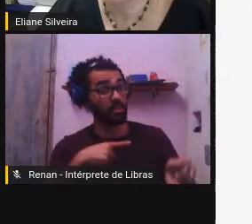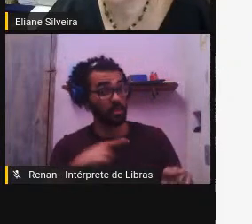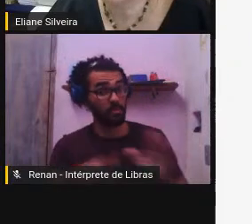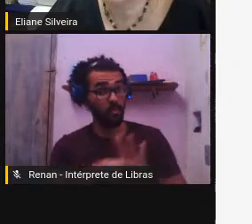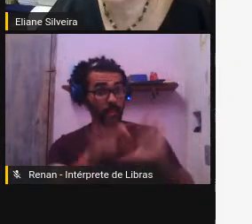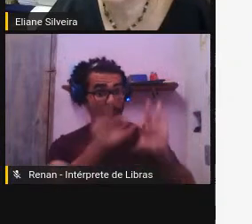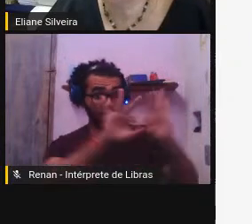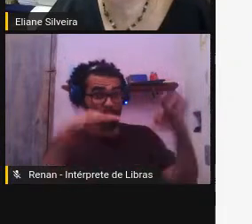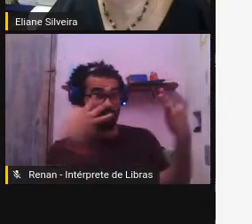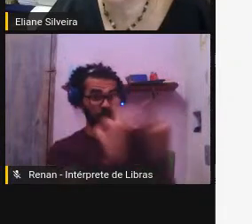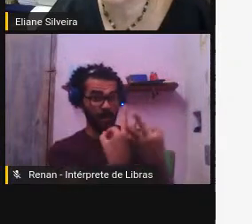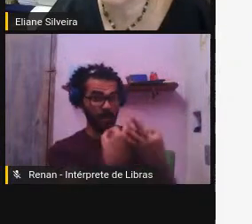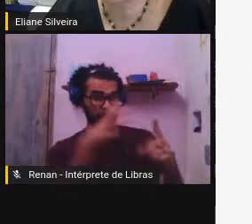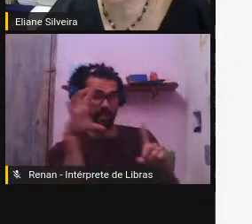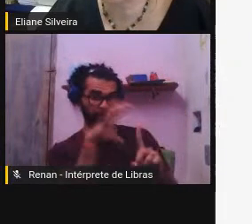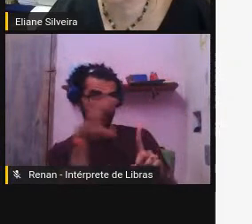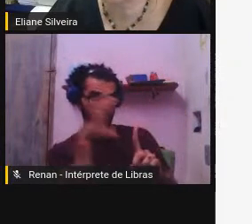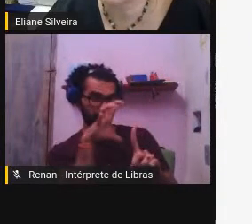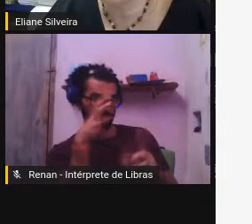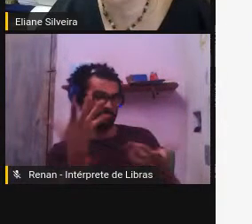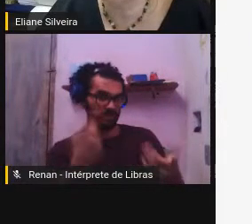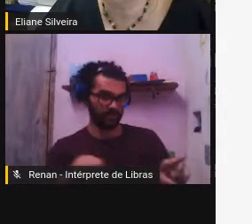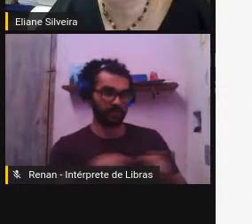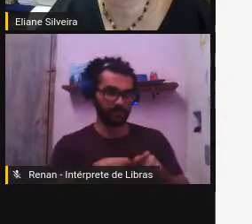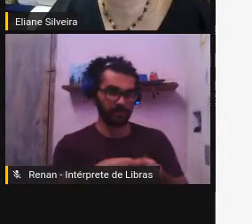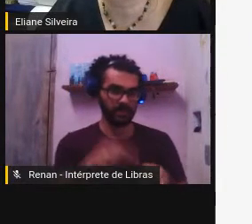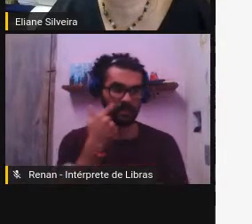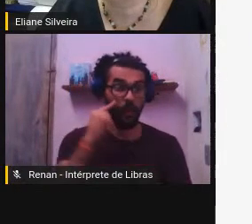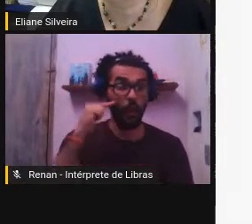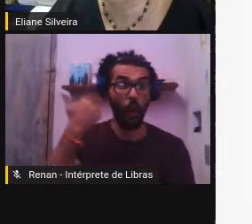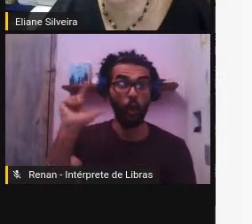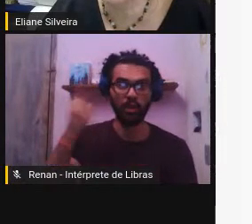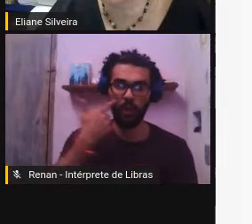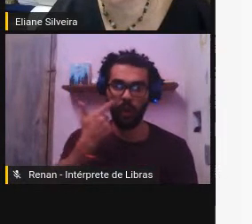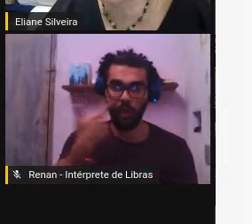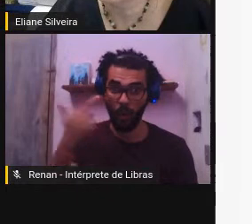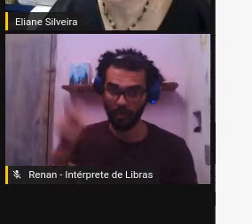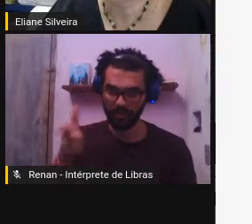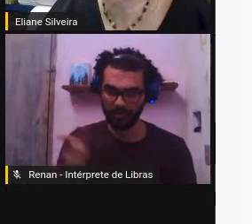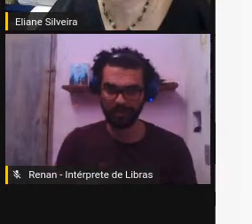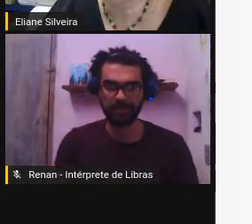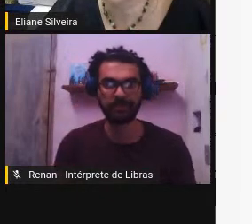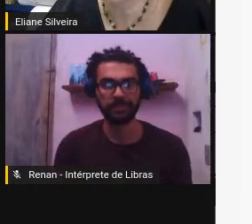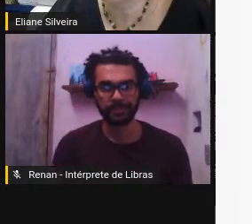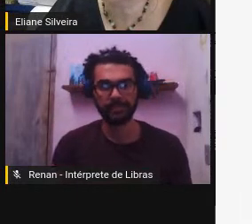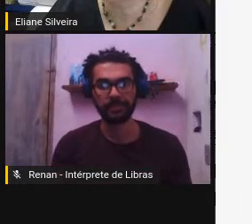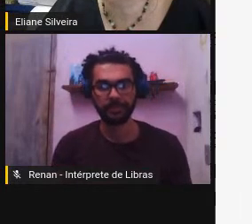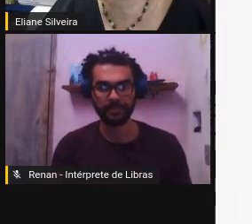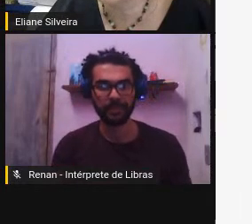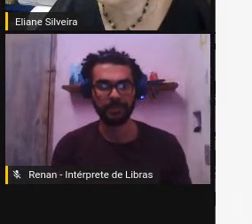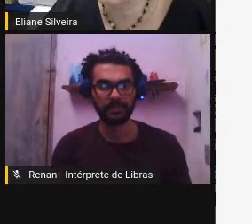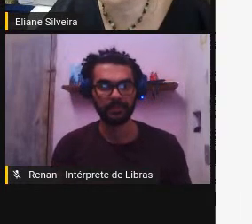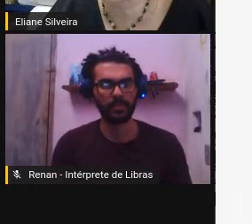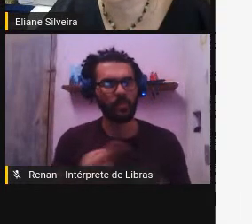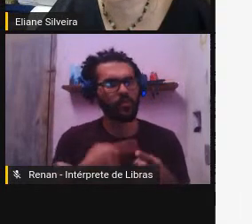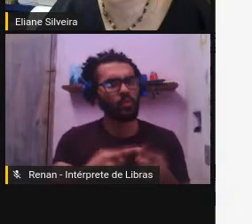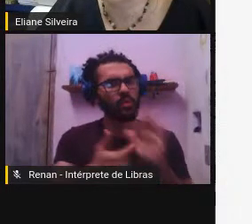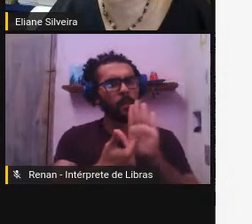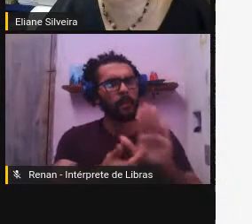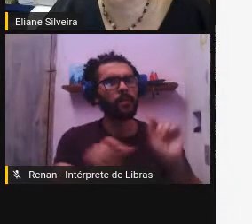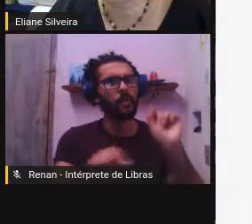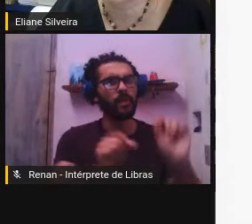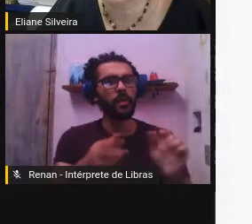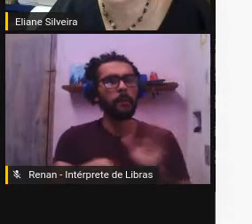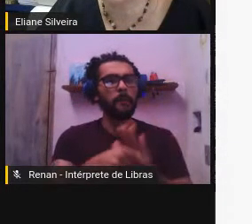O fragmento seguinte, destacado por nós, é muito instigante, porque o que temos são algumas lembranças poeris da sua